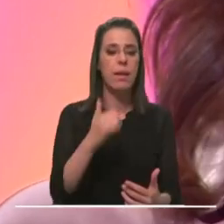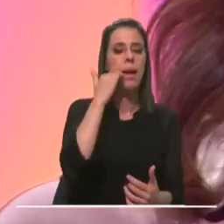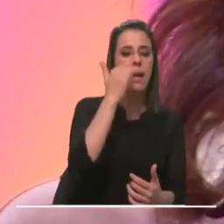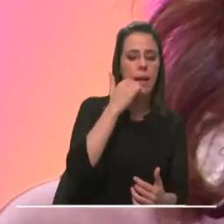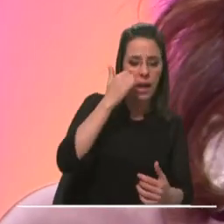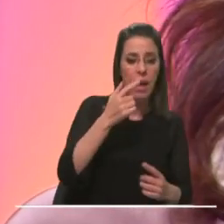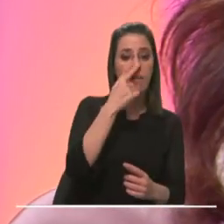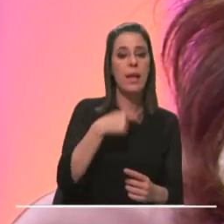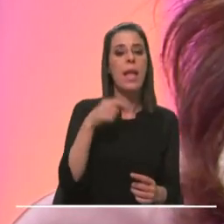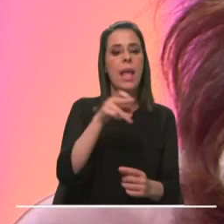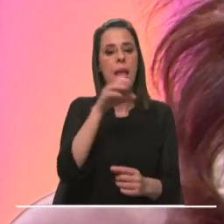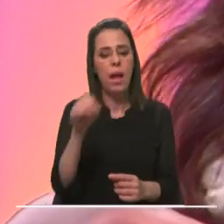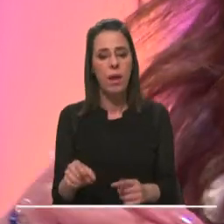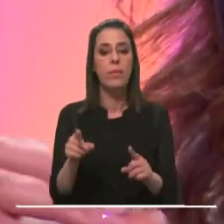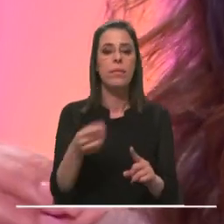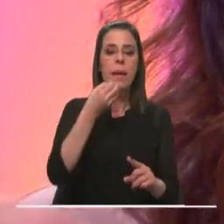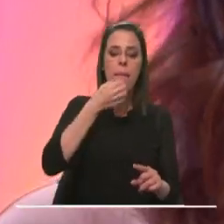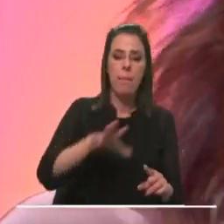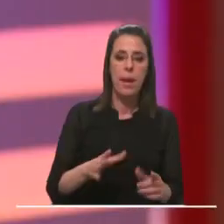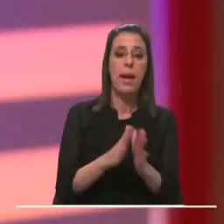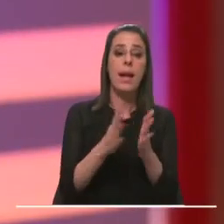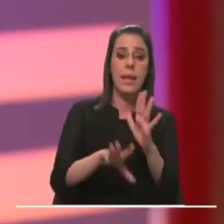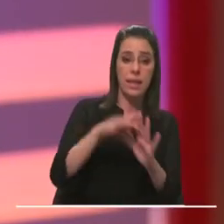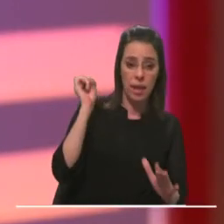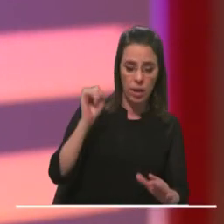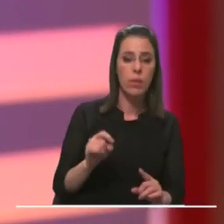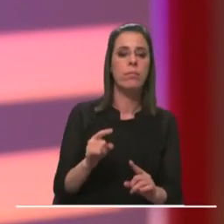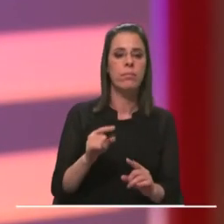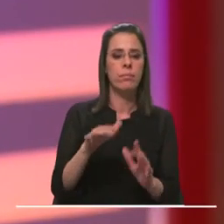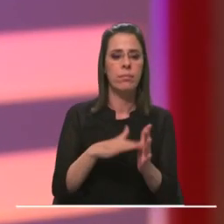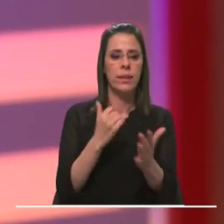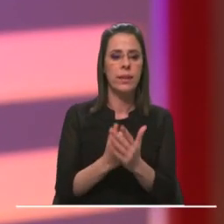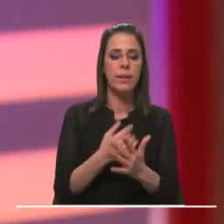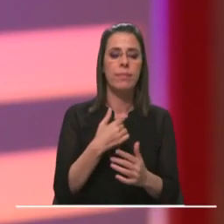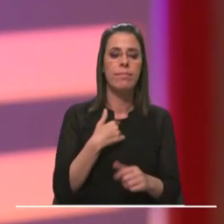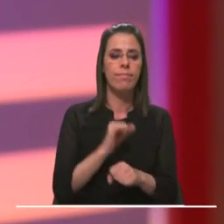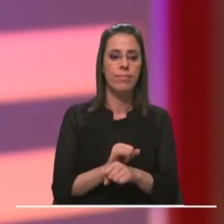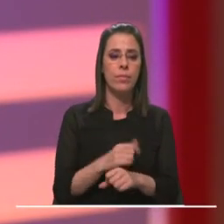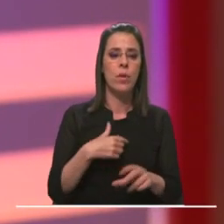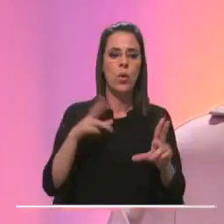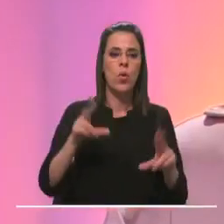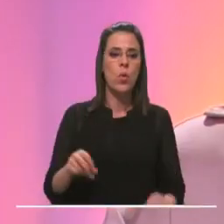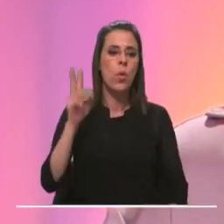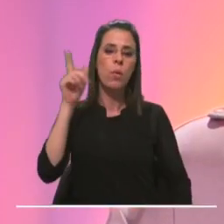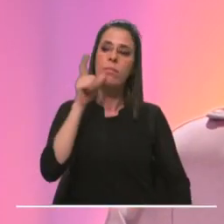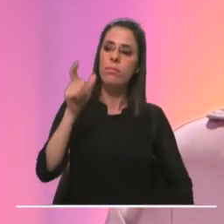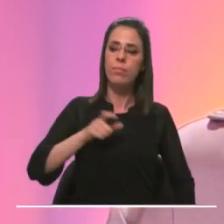grosseira, com ele a perder a cédula, vai-me ficar sempre atravessado aqui eu nunca ter ouvido um pedido de desculpa.